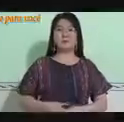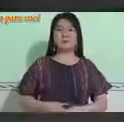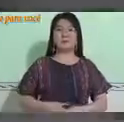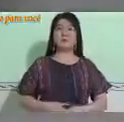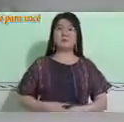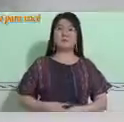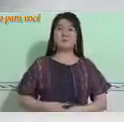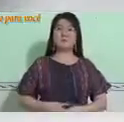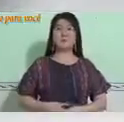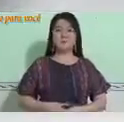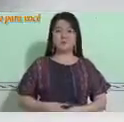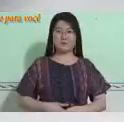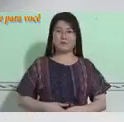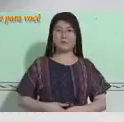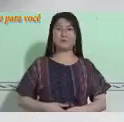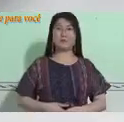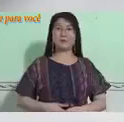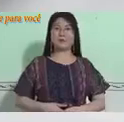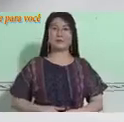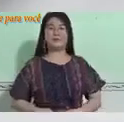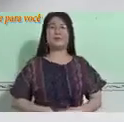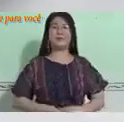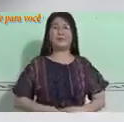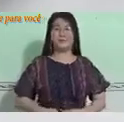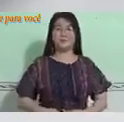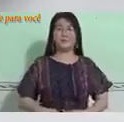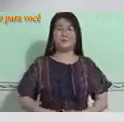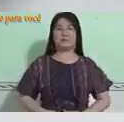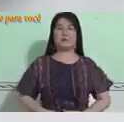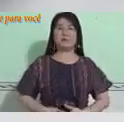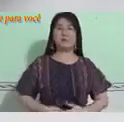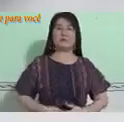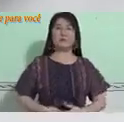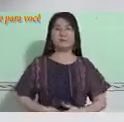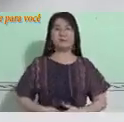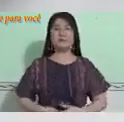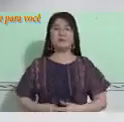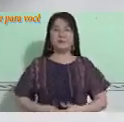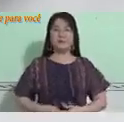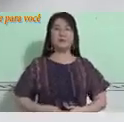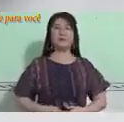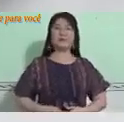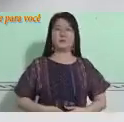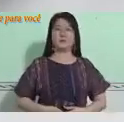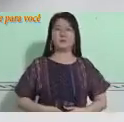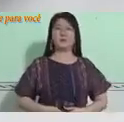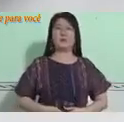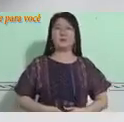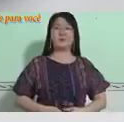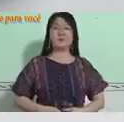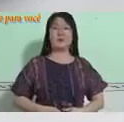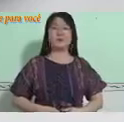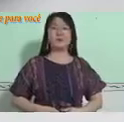isso, é muito importante ir ao ginecologista para identificar o problema e iniciar o tratamento adequado.